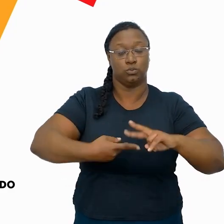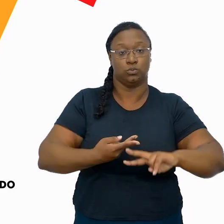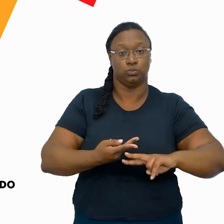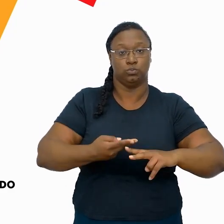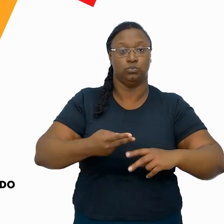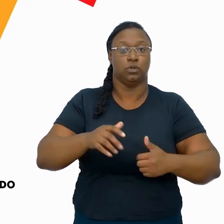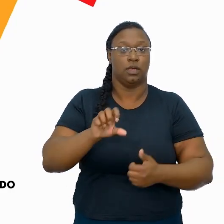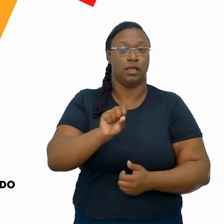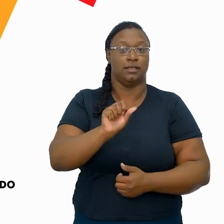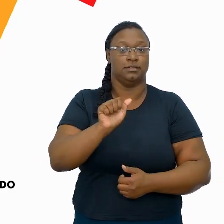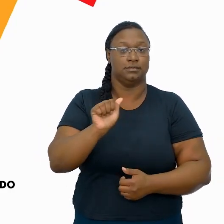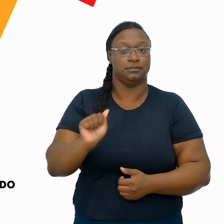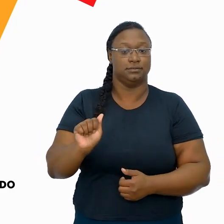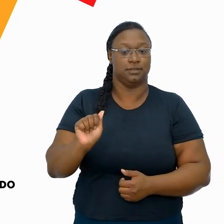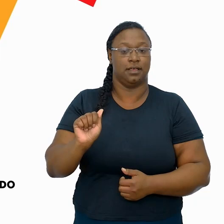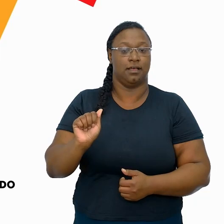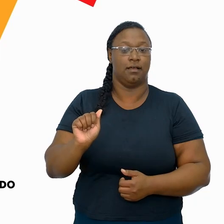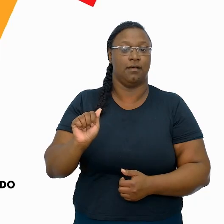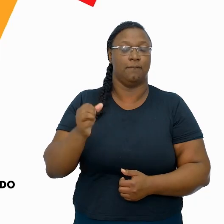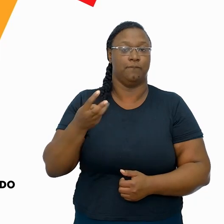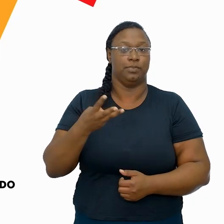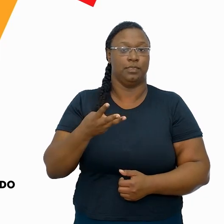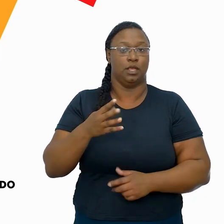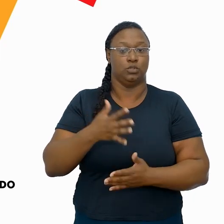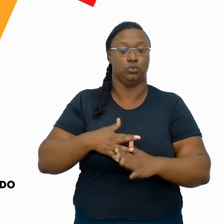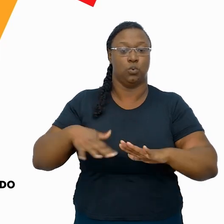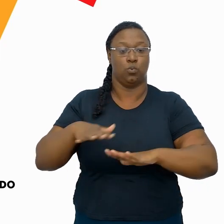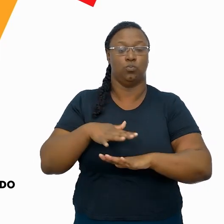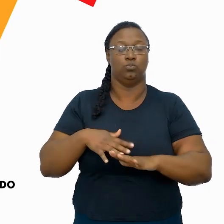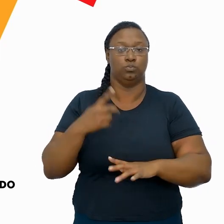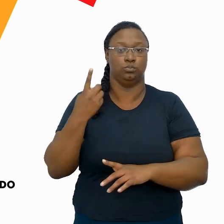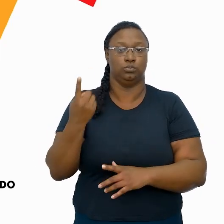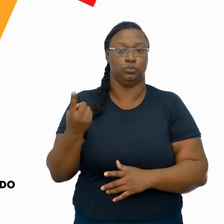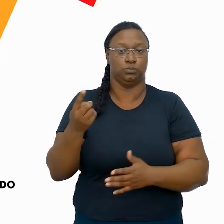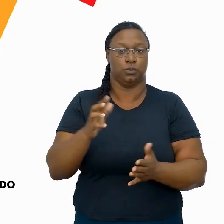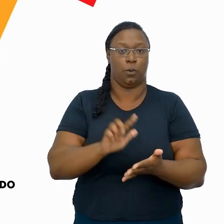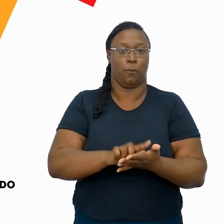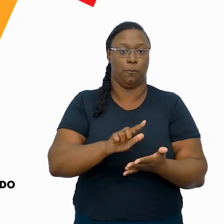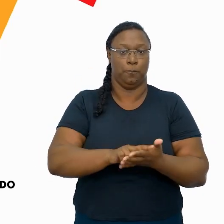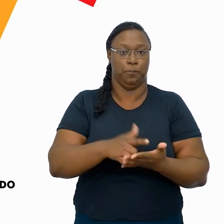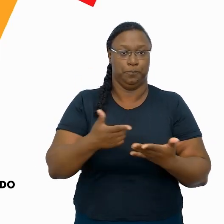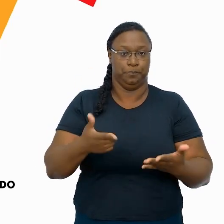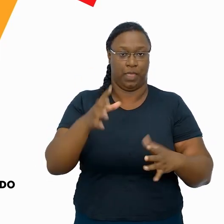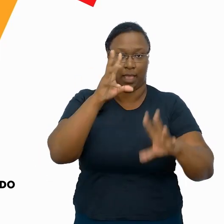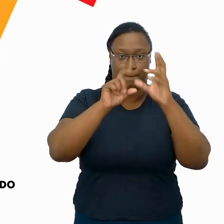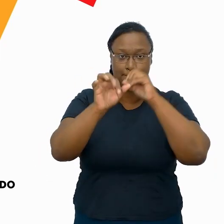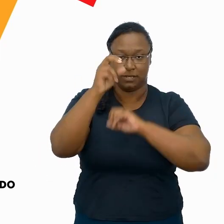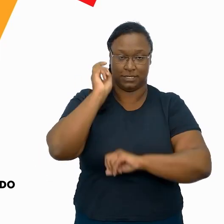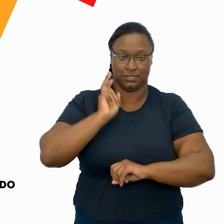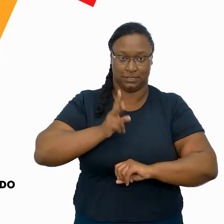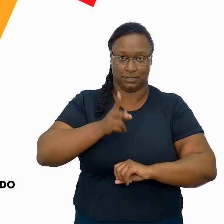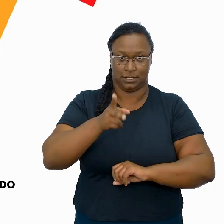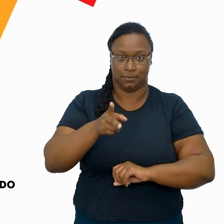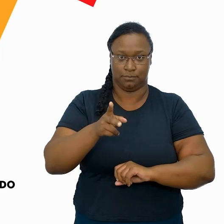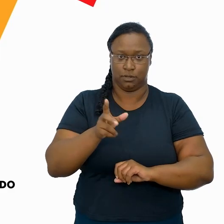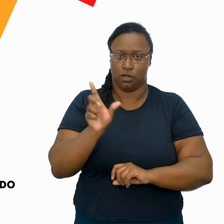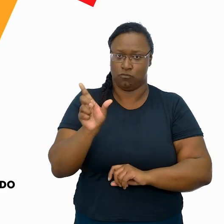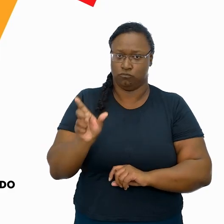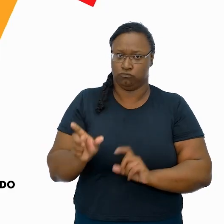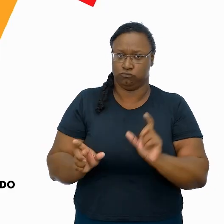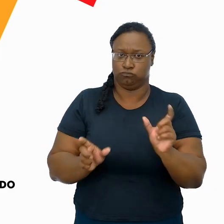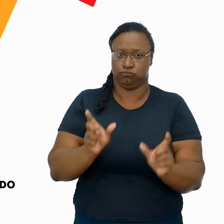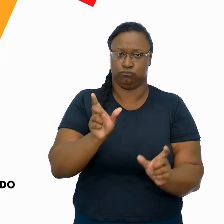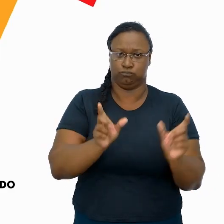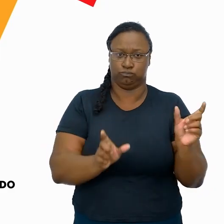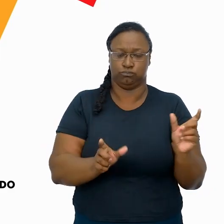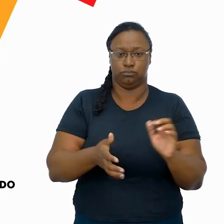bimestre, a sequência de atividades 3 do volume 1 do Caderno Aprender Sempre. Eu sou formador, né, me chamo, de